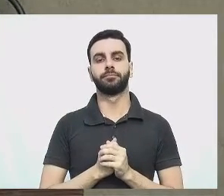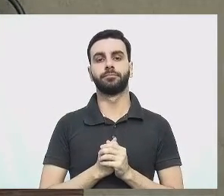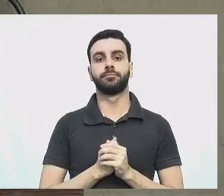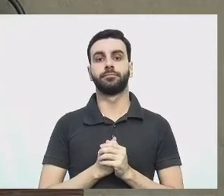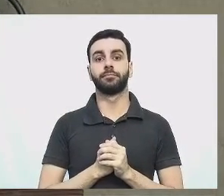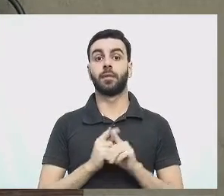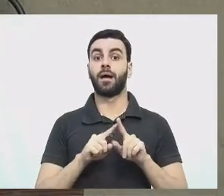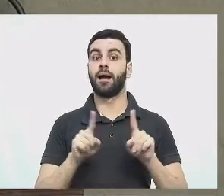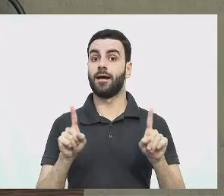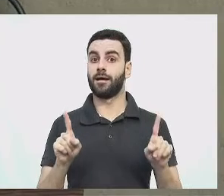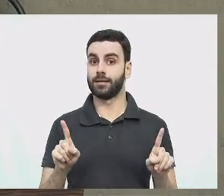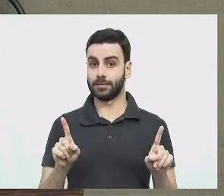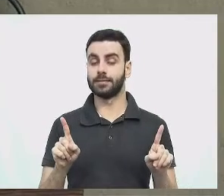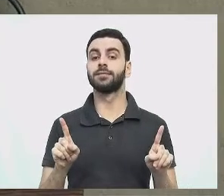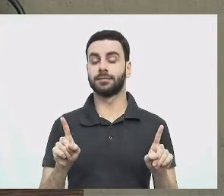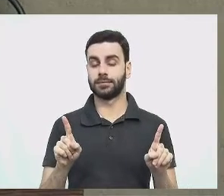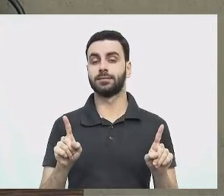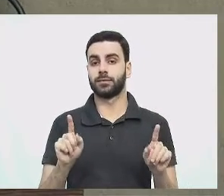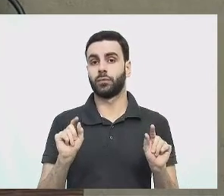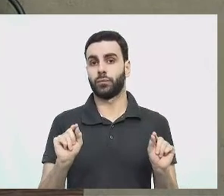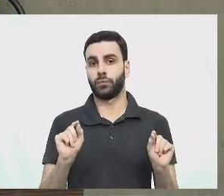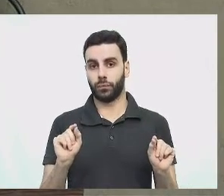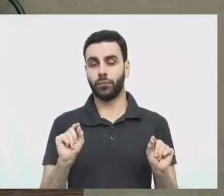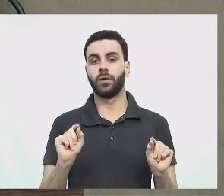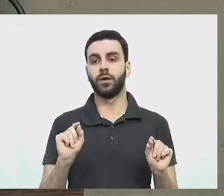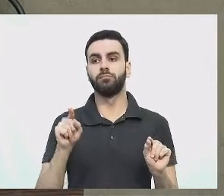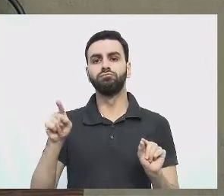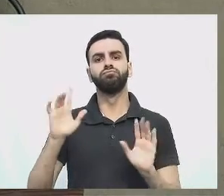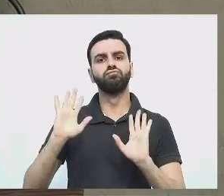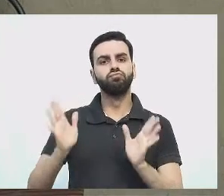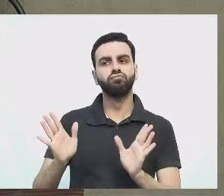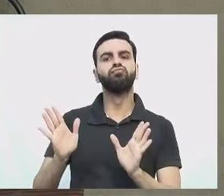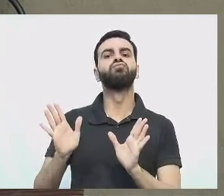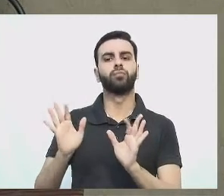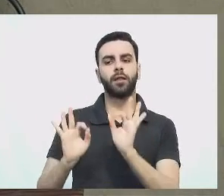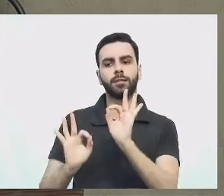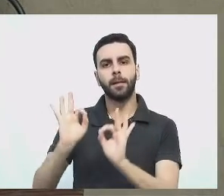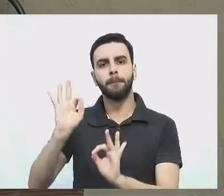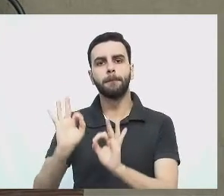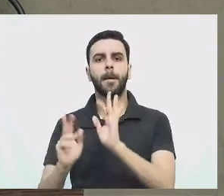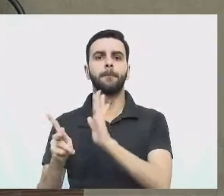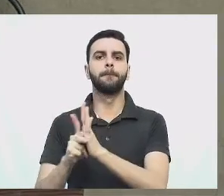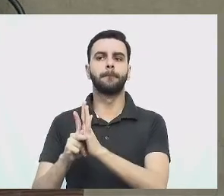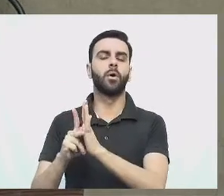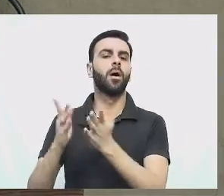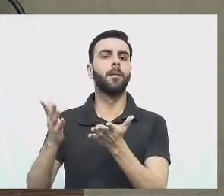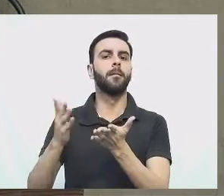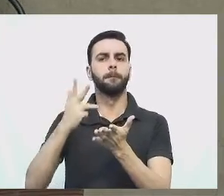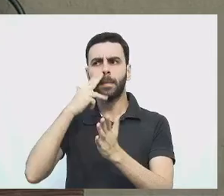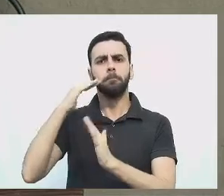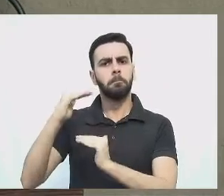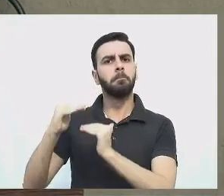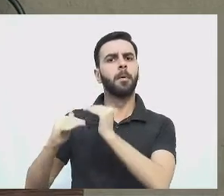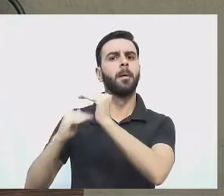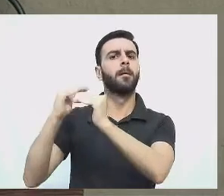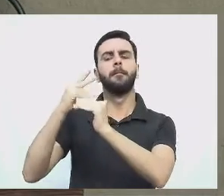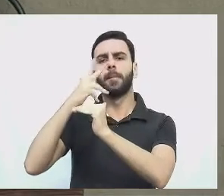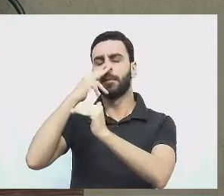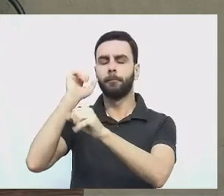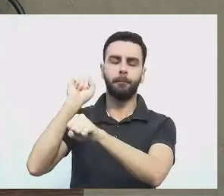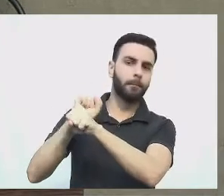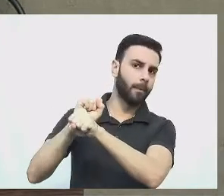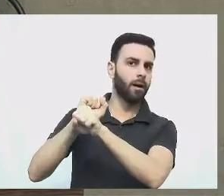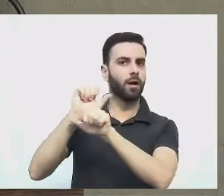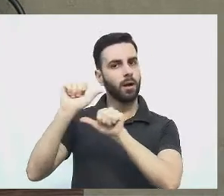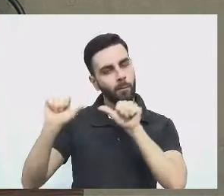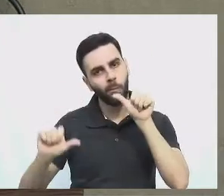na contramão de um momento onde nós estávamos crescendo de uma determinada forma e, de repente, tudo parou para que